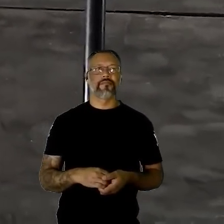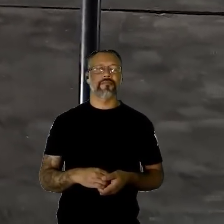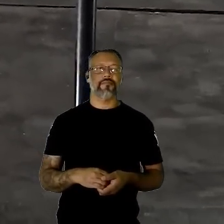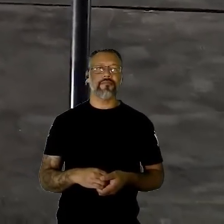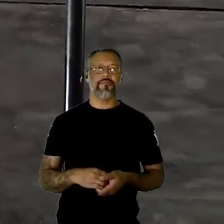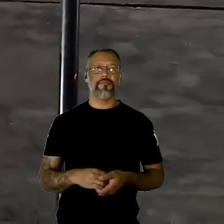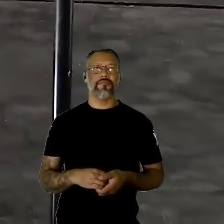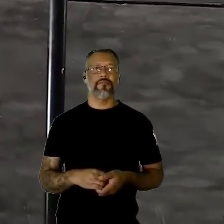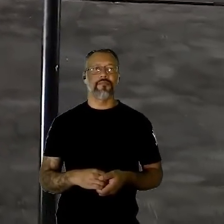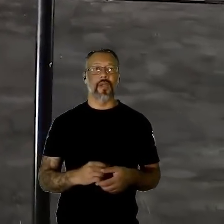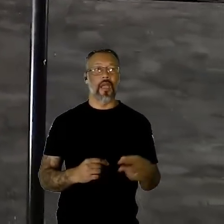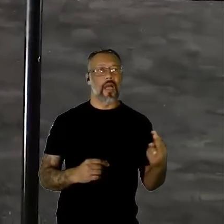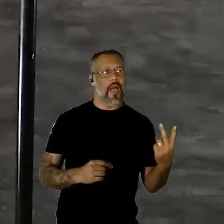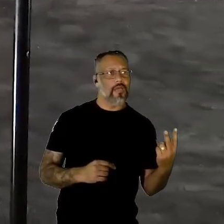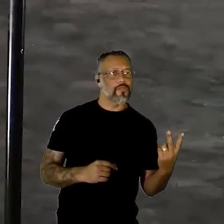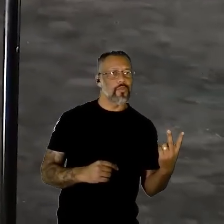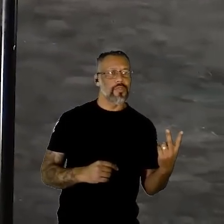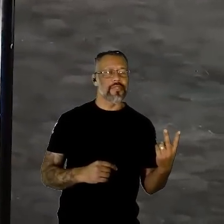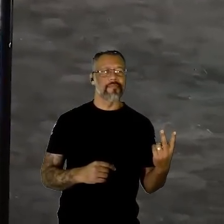não tem